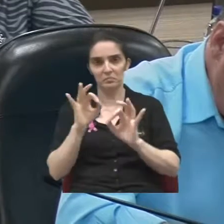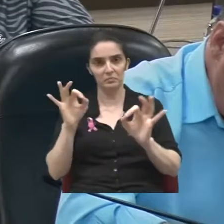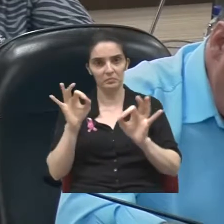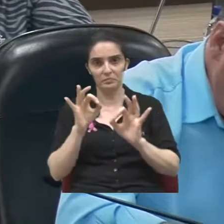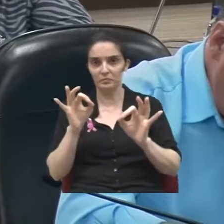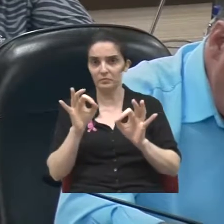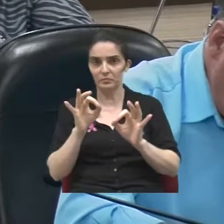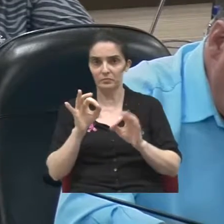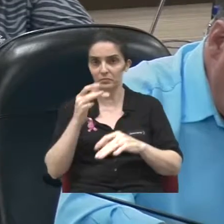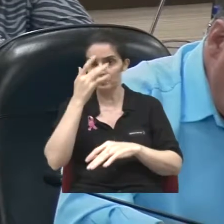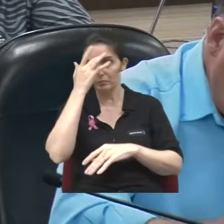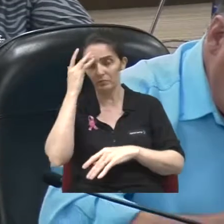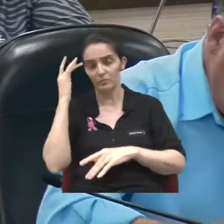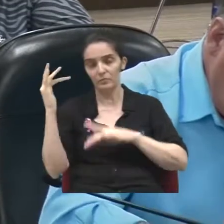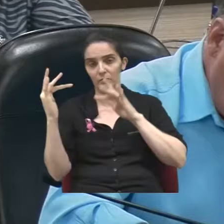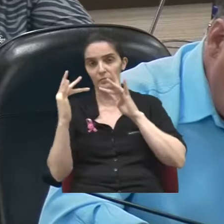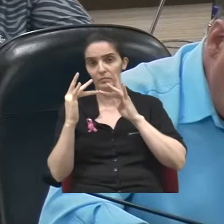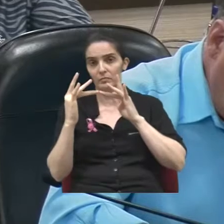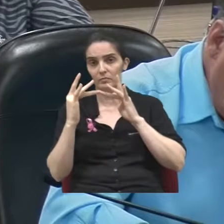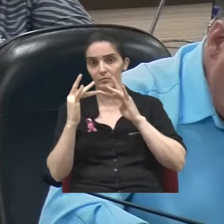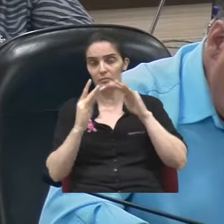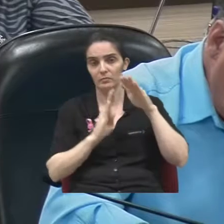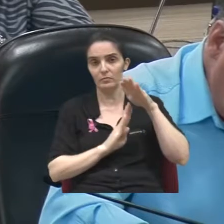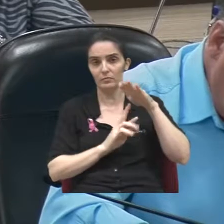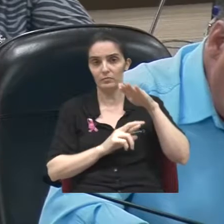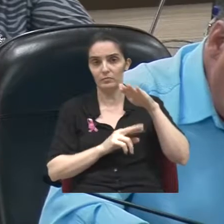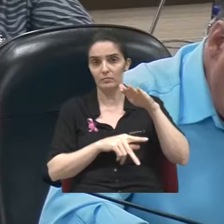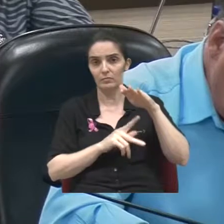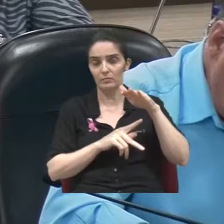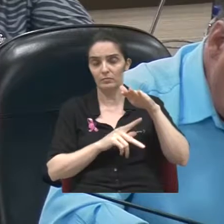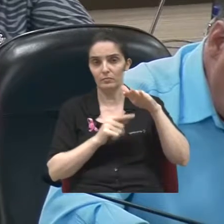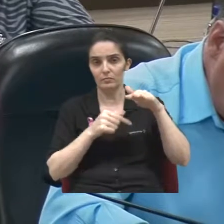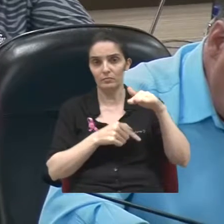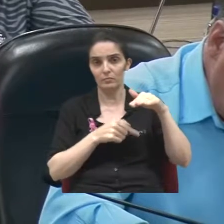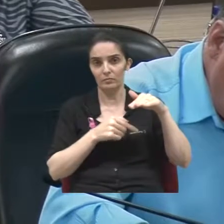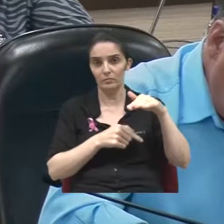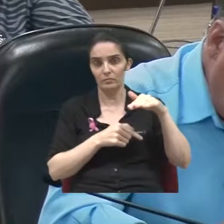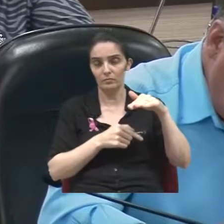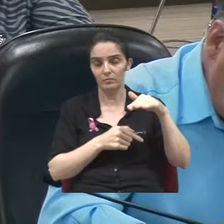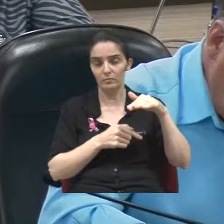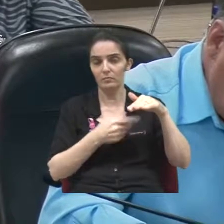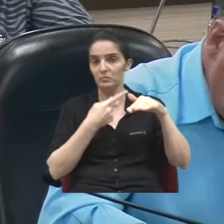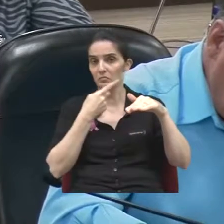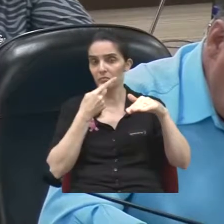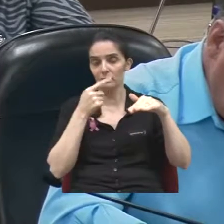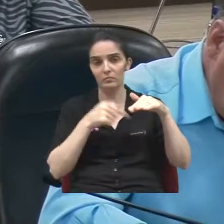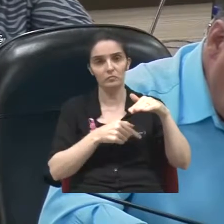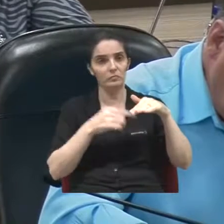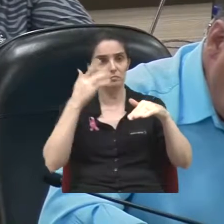contato com a BRK e a BRK informou que eles não se submetem à